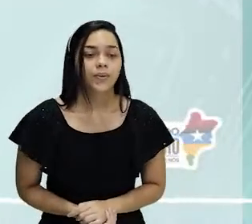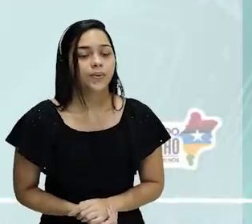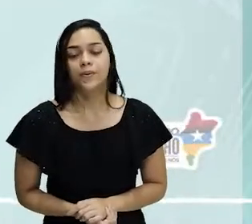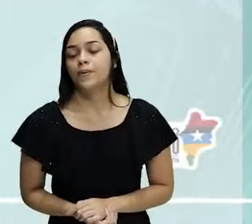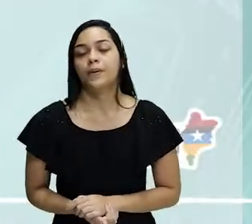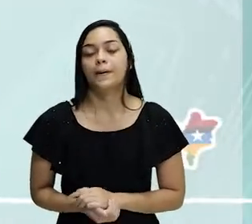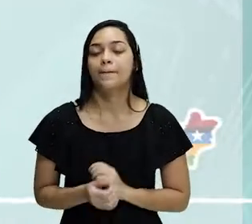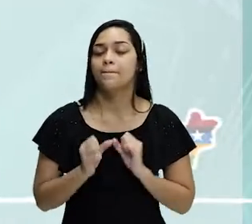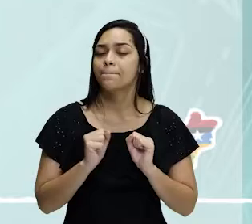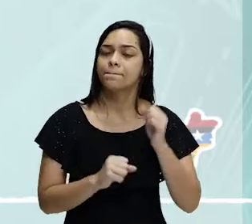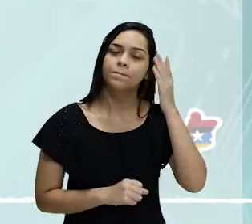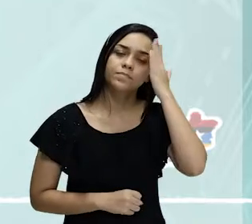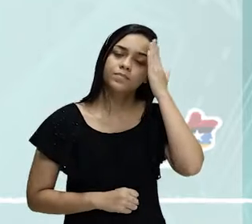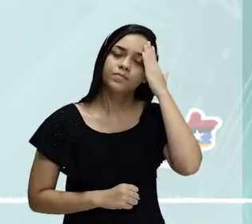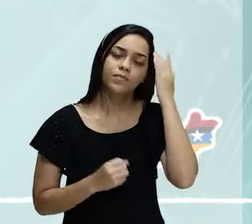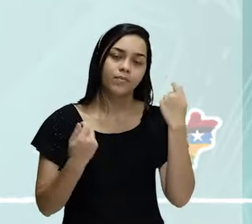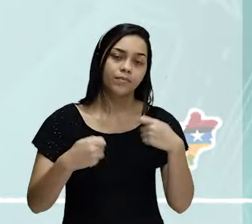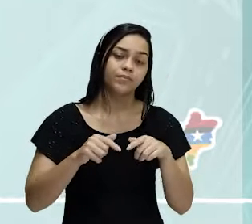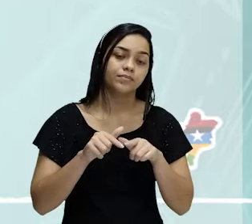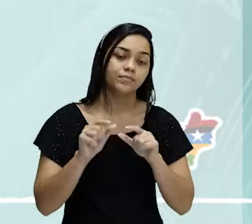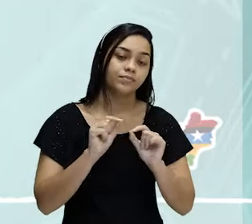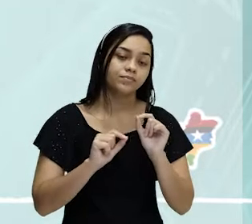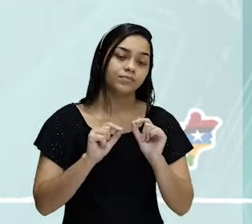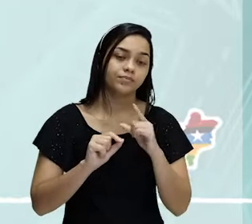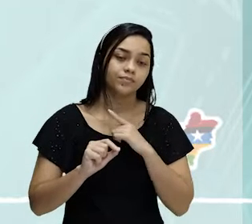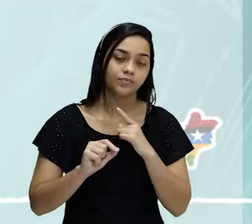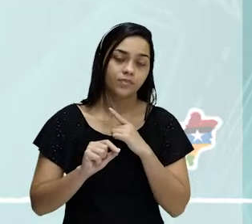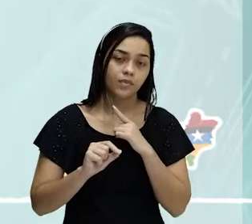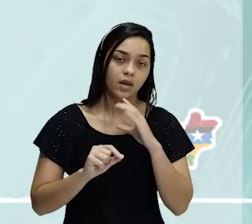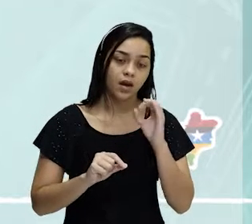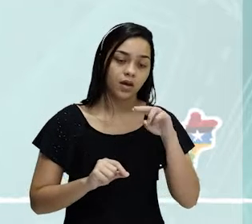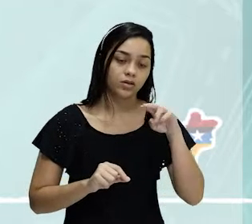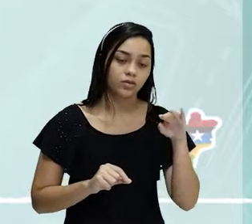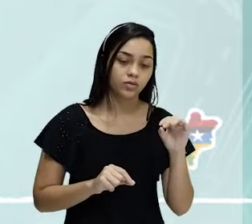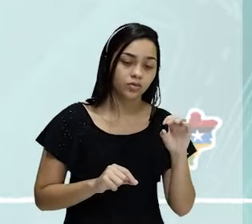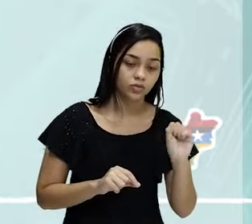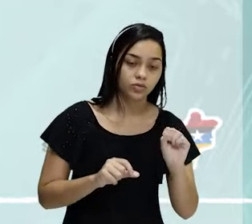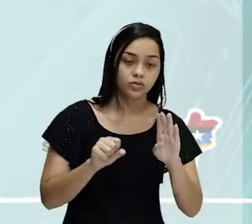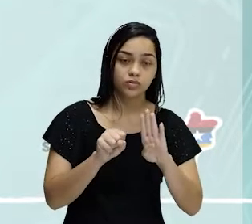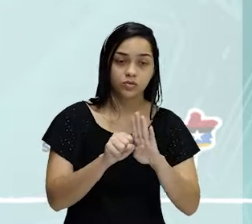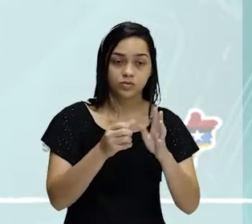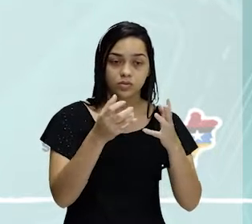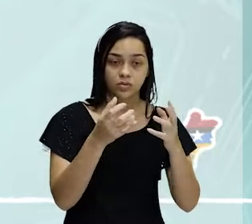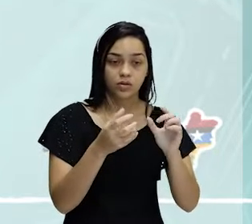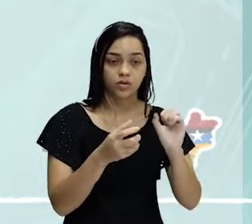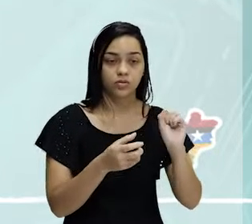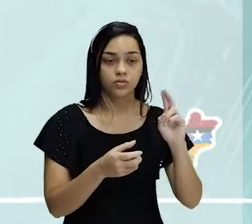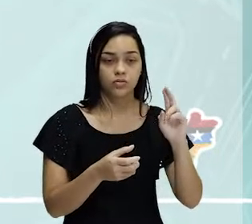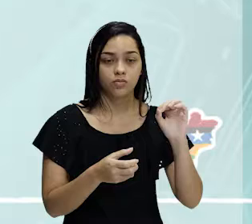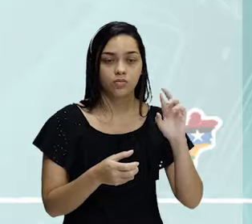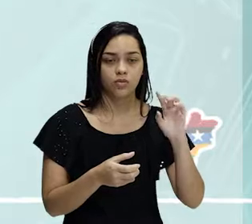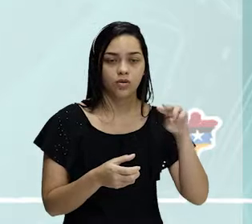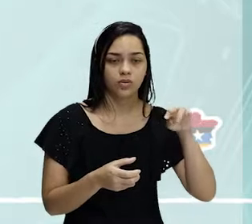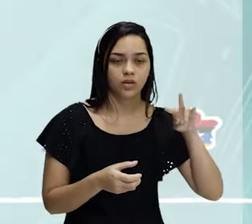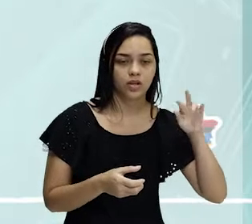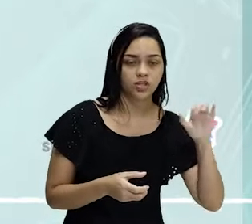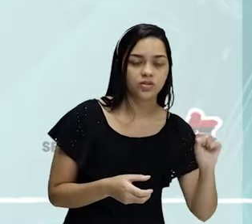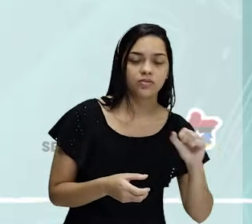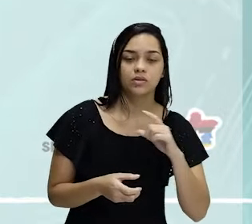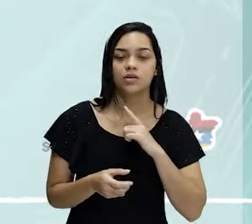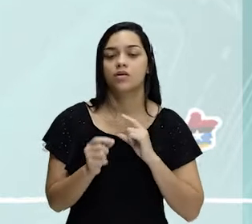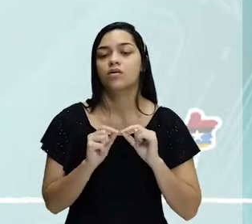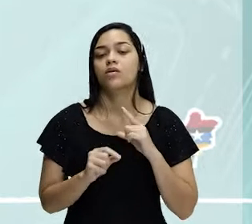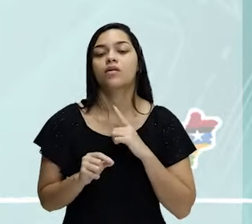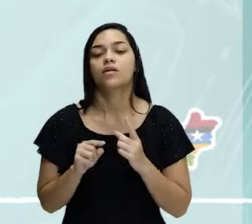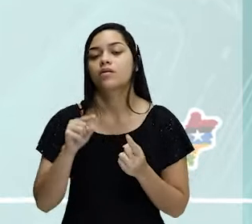Mas para entender, nós precisamos trabalhar as conjunções subordinativas, tá? Conjunções subordinativas. As conjunções